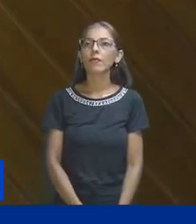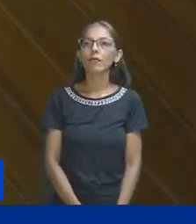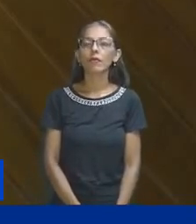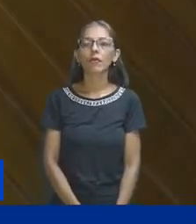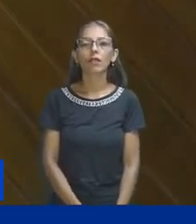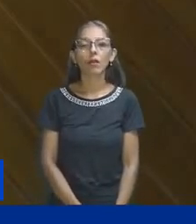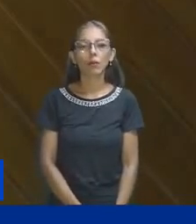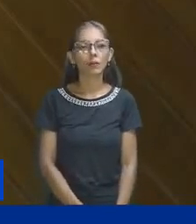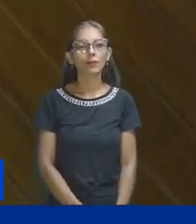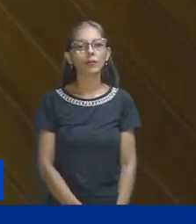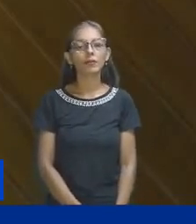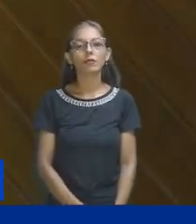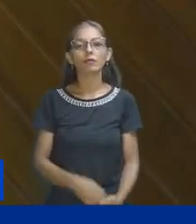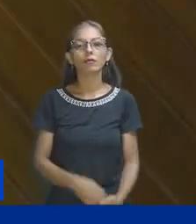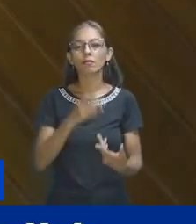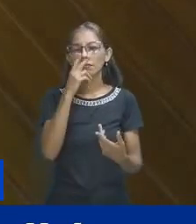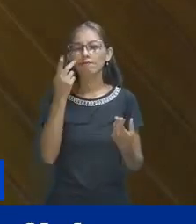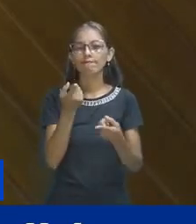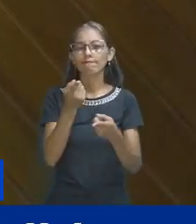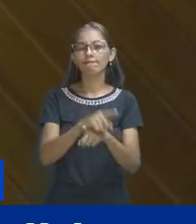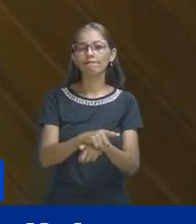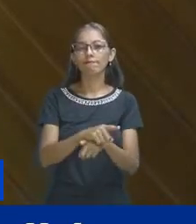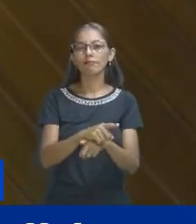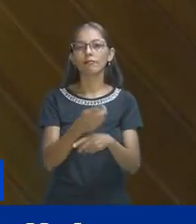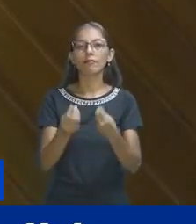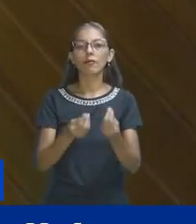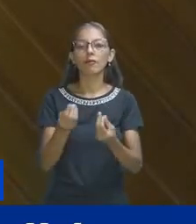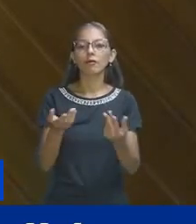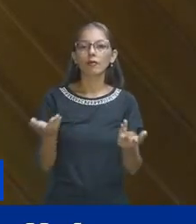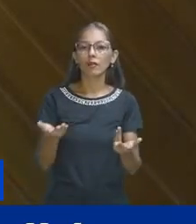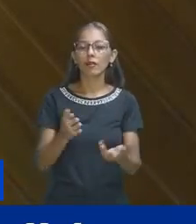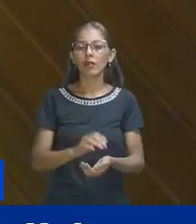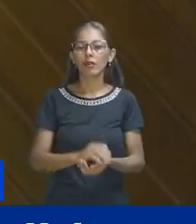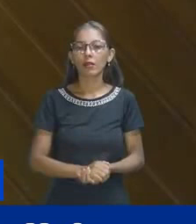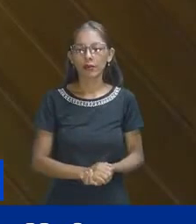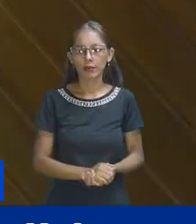quando submetido ao contraditório. Quando submetido ao contraditório,